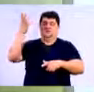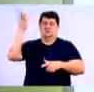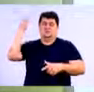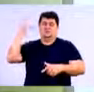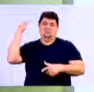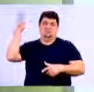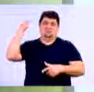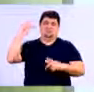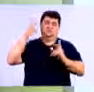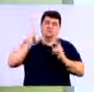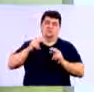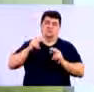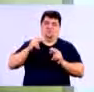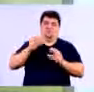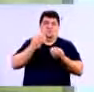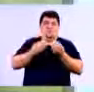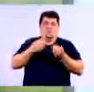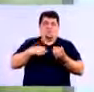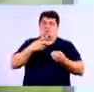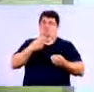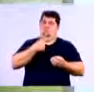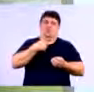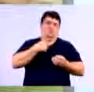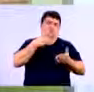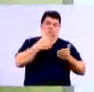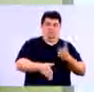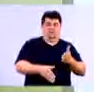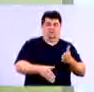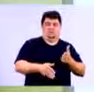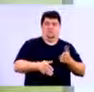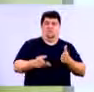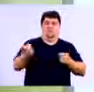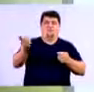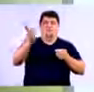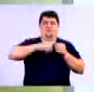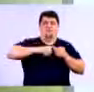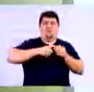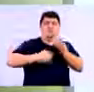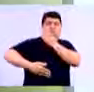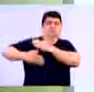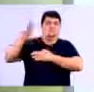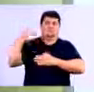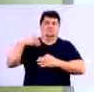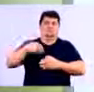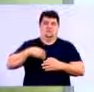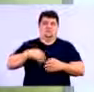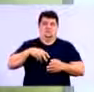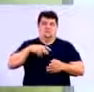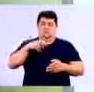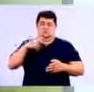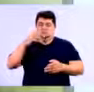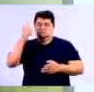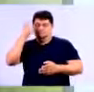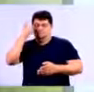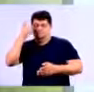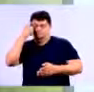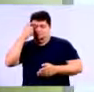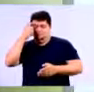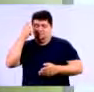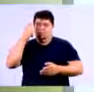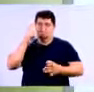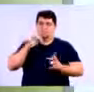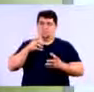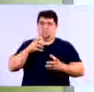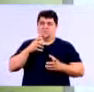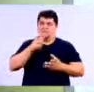dinheiro nisso e eu perder, você tem medo de voltar ao passado. Então você é tão pé no chão, que até a água que